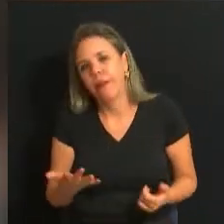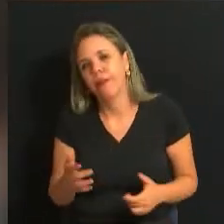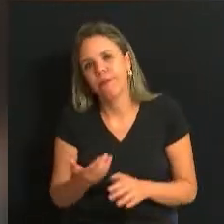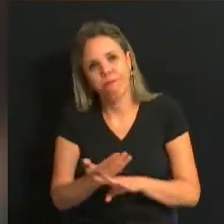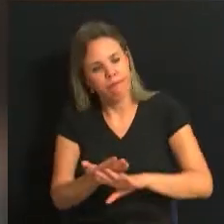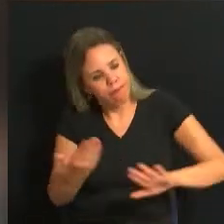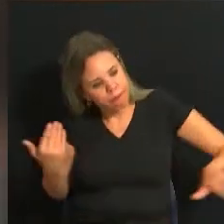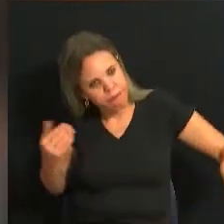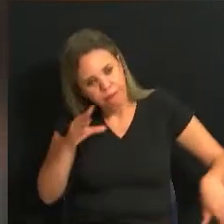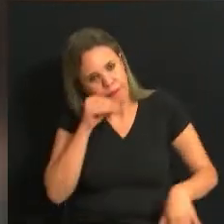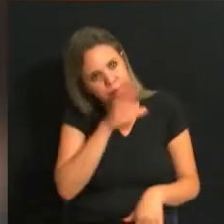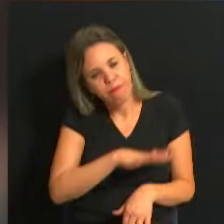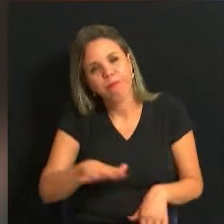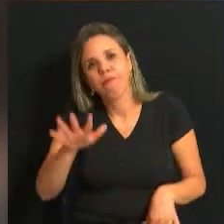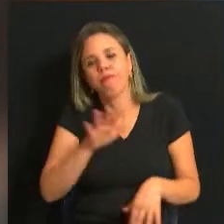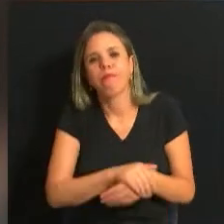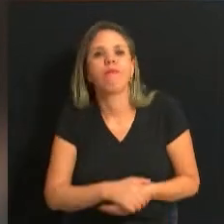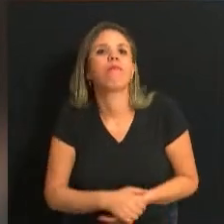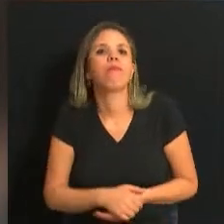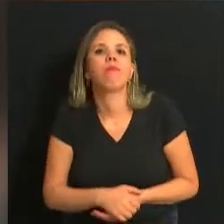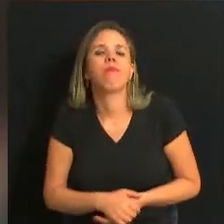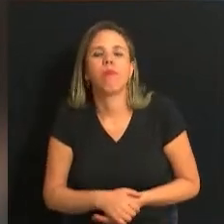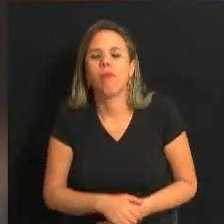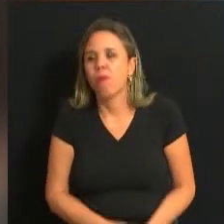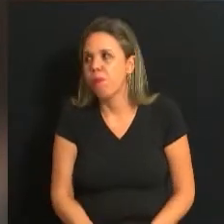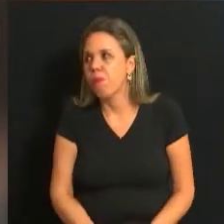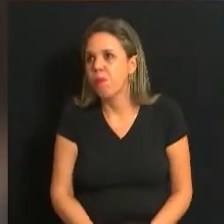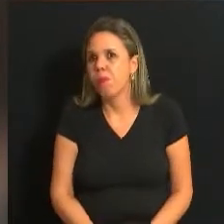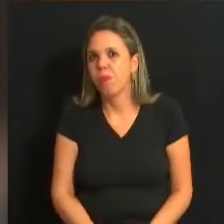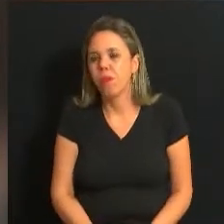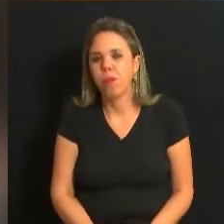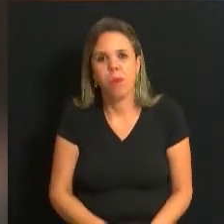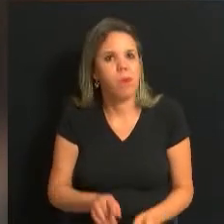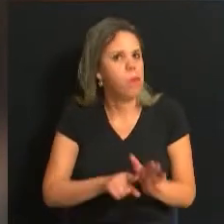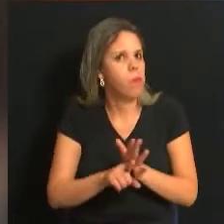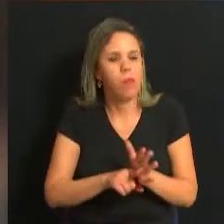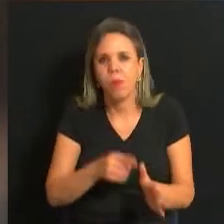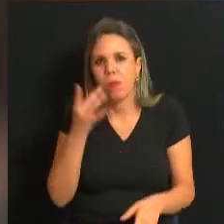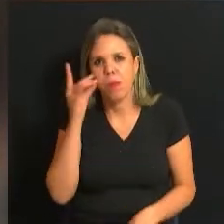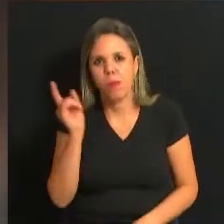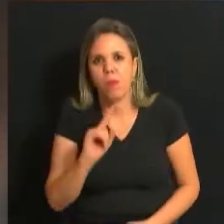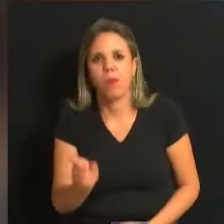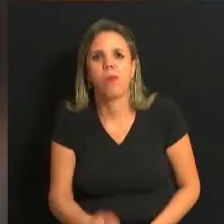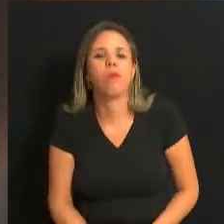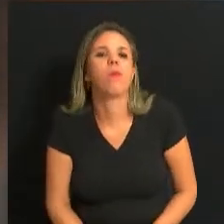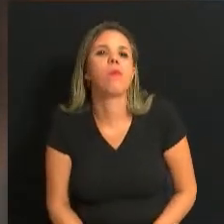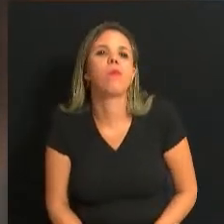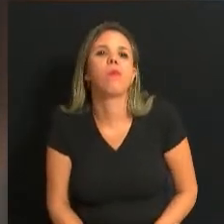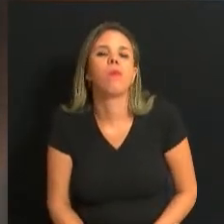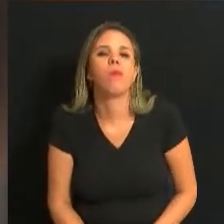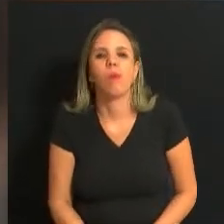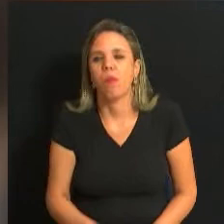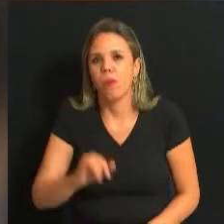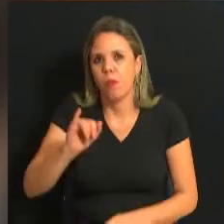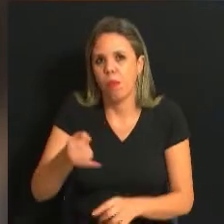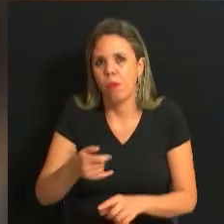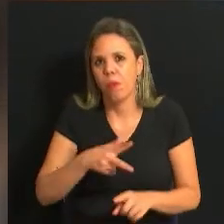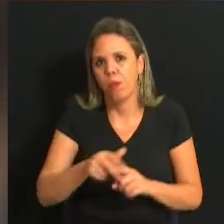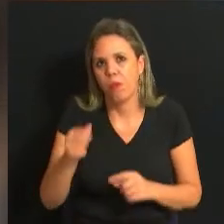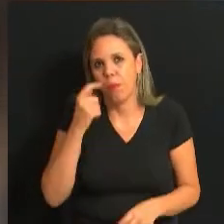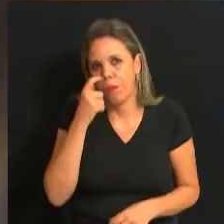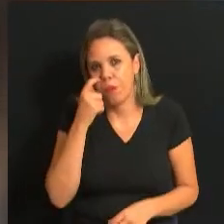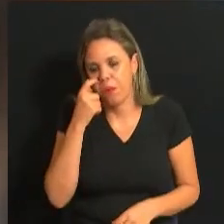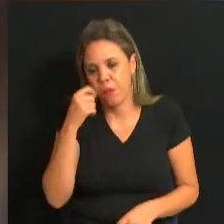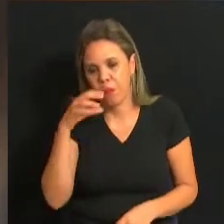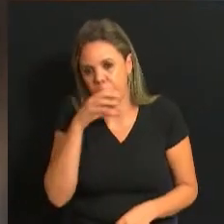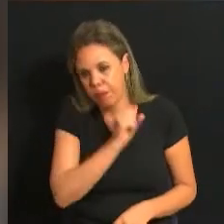afastamento, o não estudo presencial, e que a gente recupere isso imediatamente. Esse